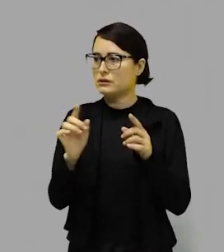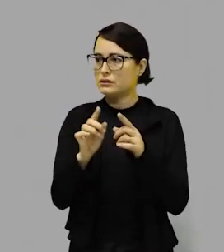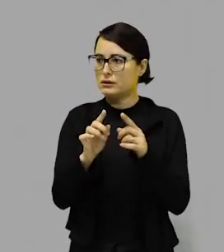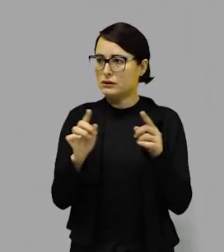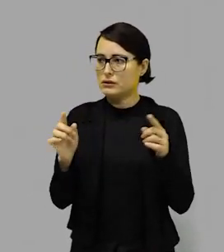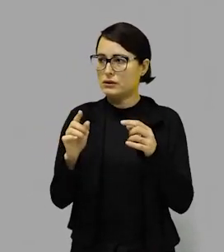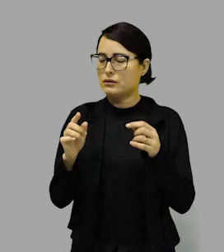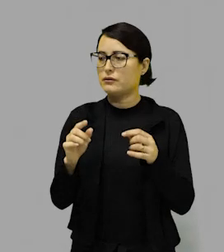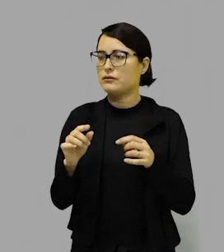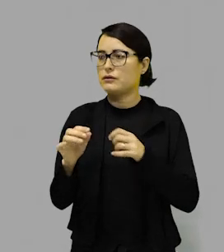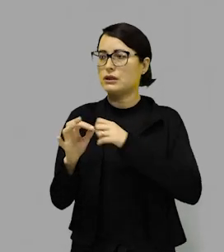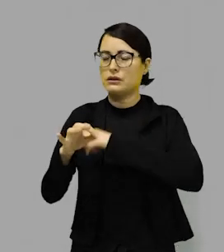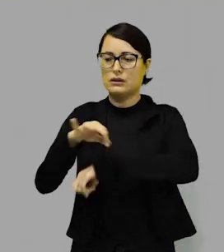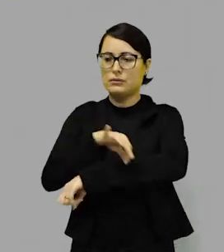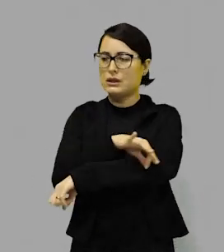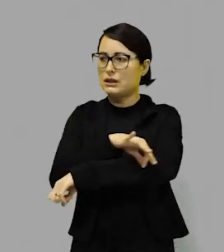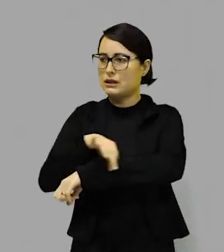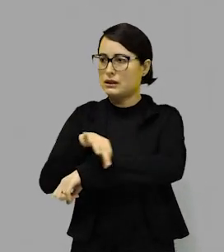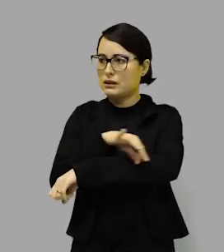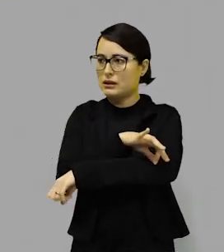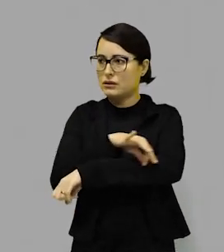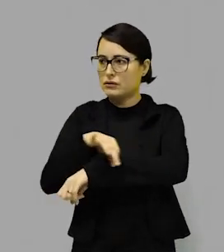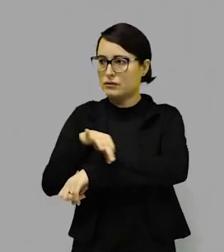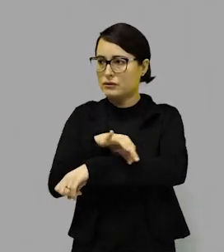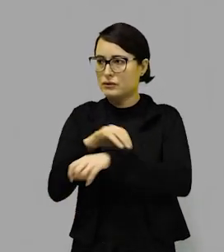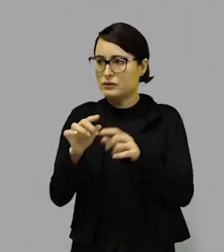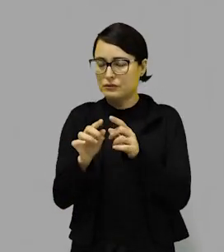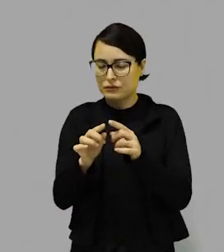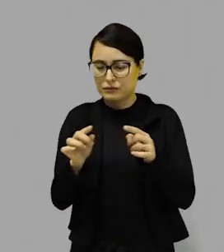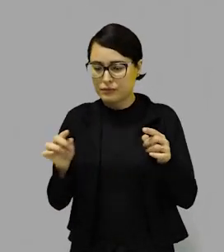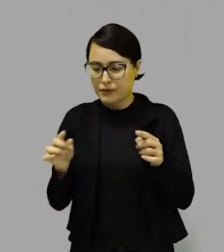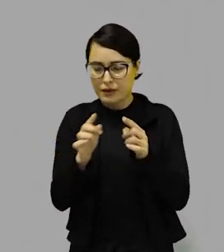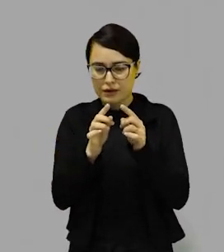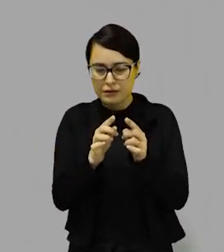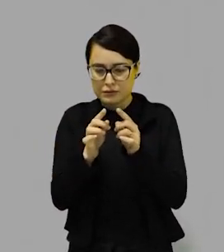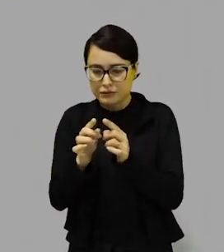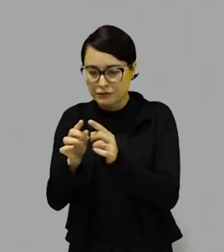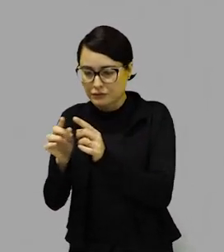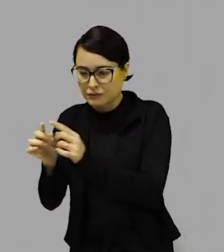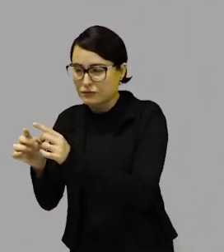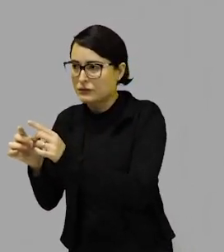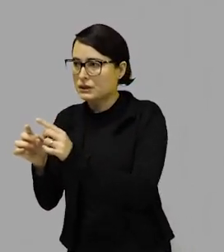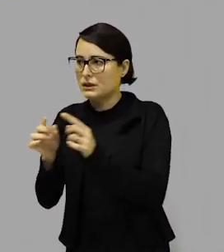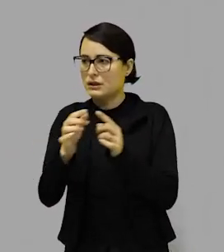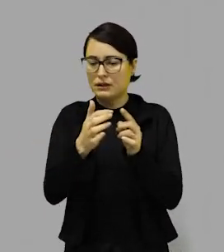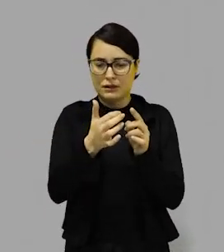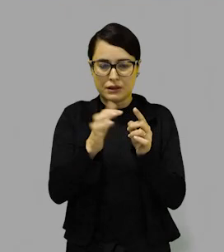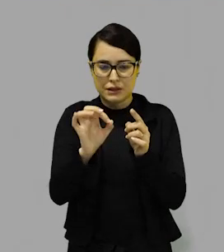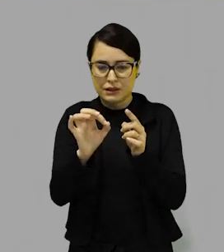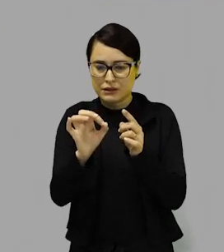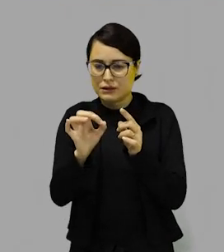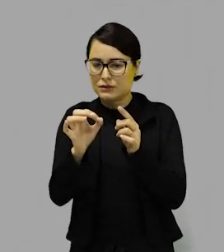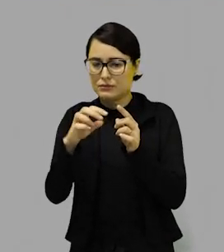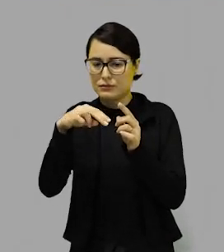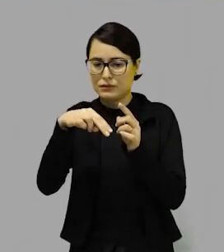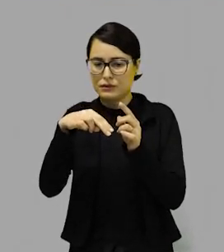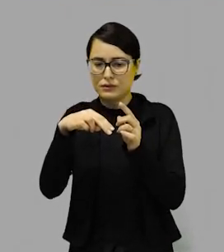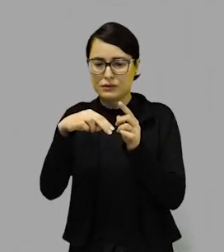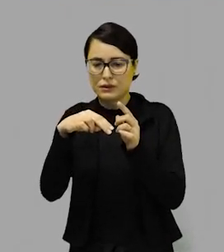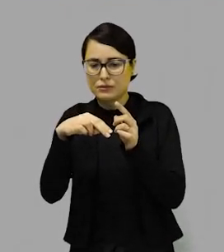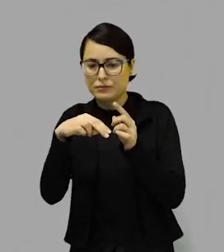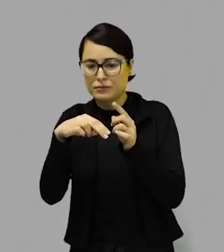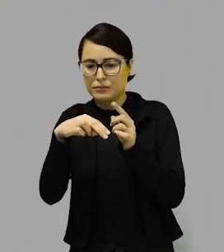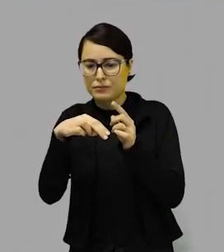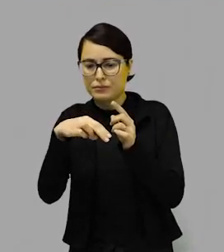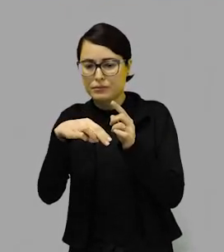você sabe que 1 centímetro vai ser dividido em 10 milímetros. Cada unidadezinha dessa aqui é 1 milímetro lá